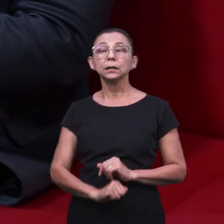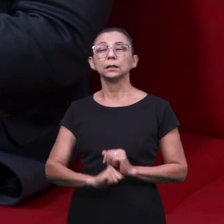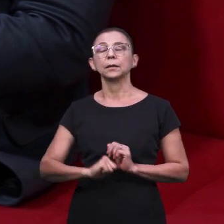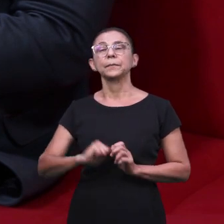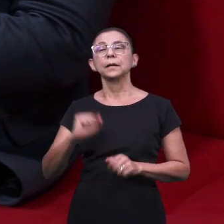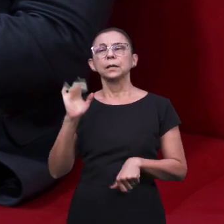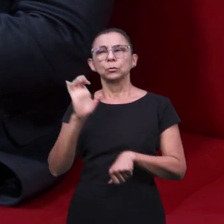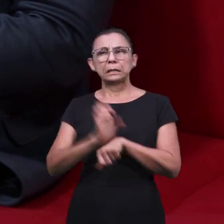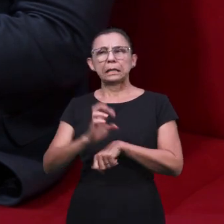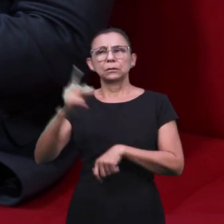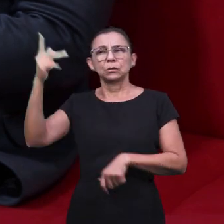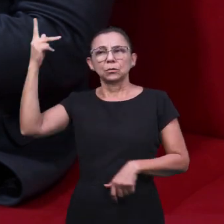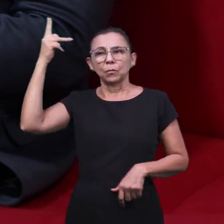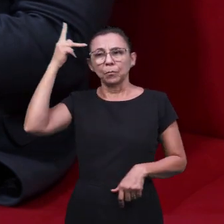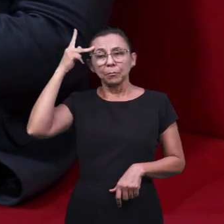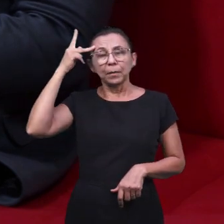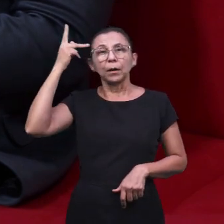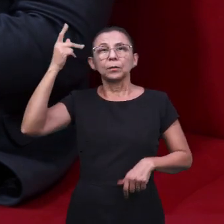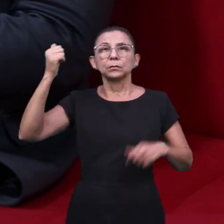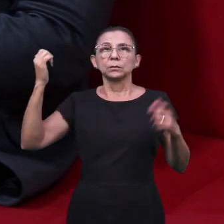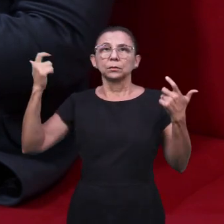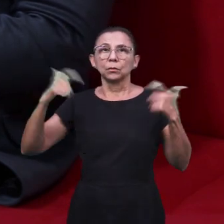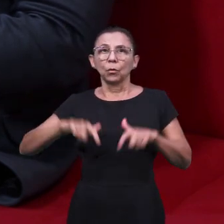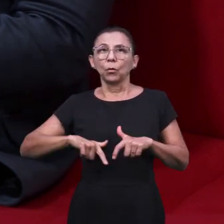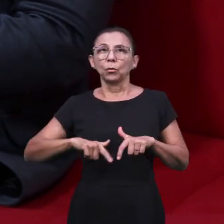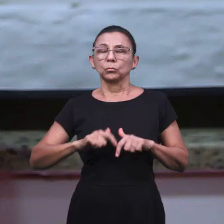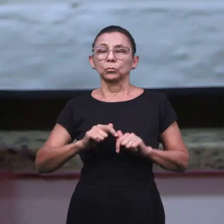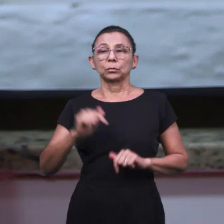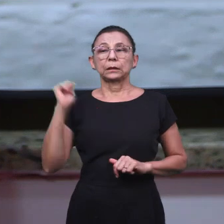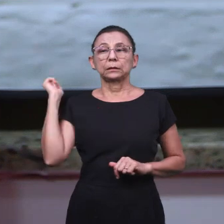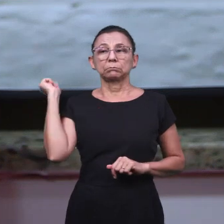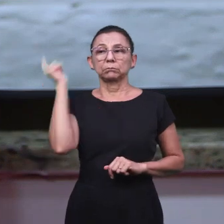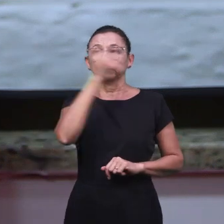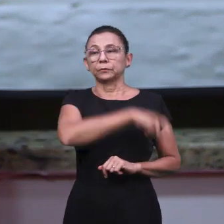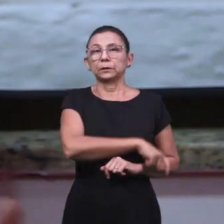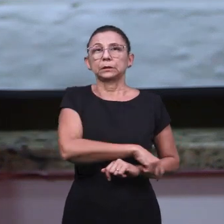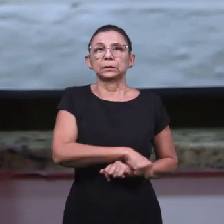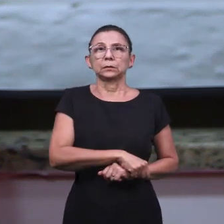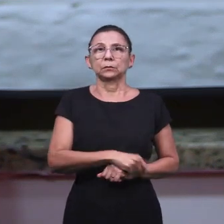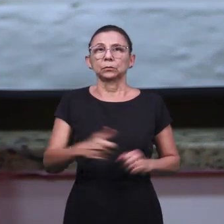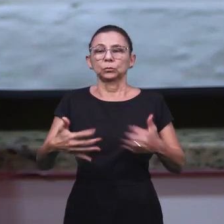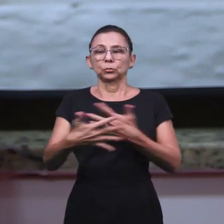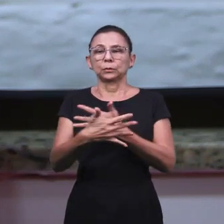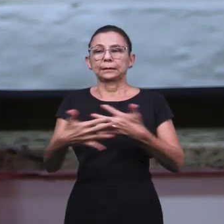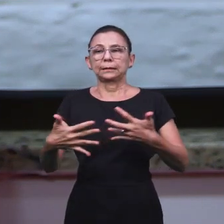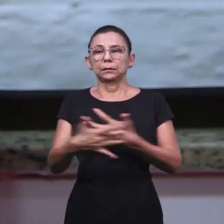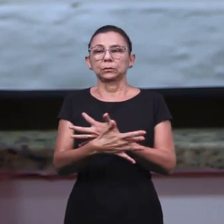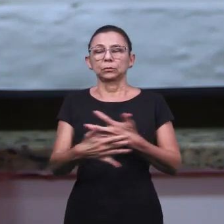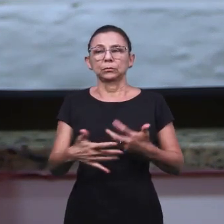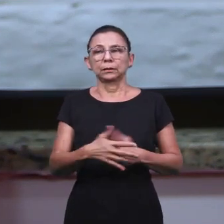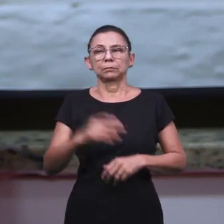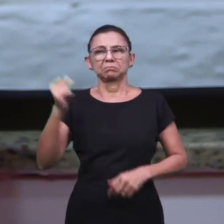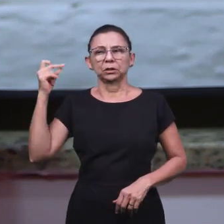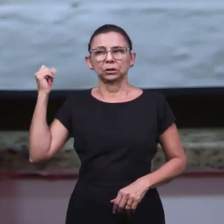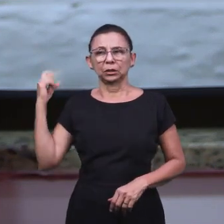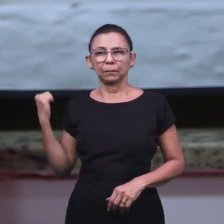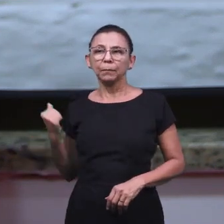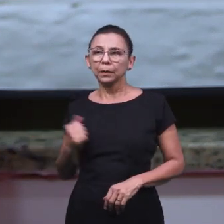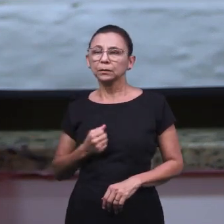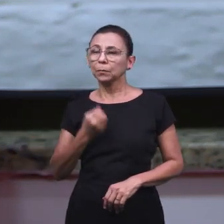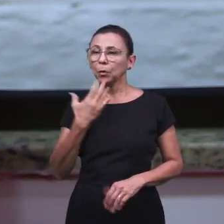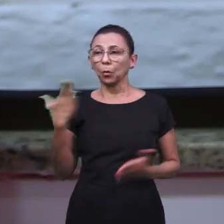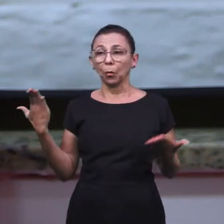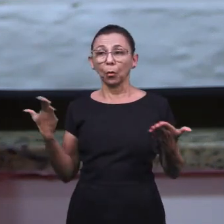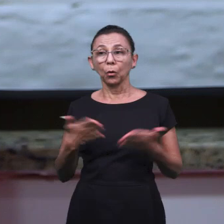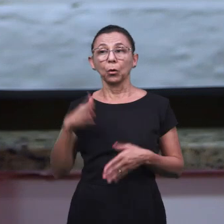que é a Cracolândia, né? Bem ali naquele centro. Não tinha nada nessa época minha, né? Então eu saía de